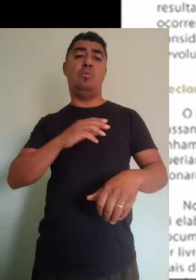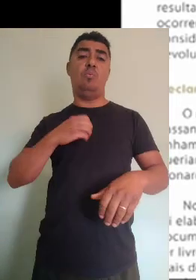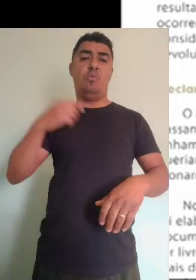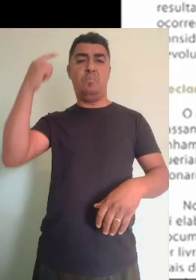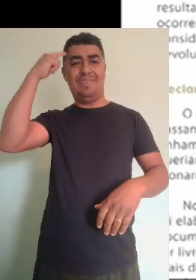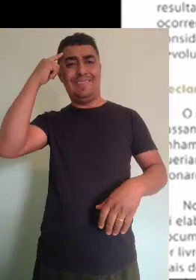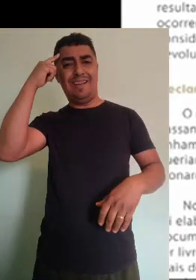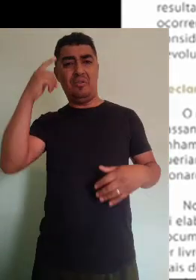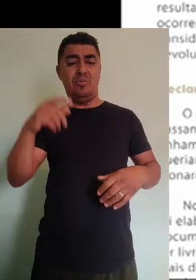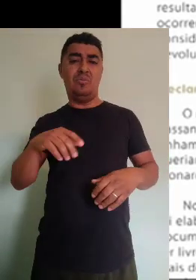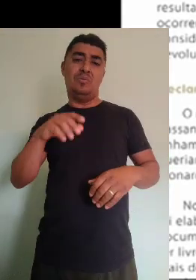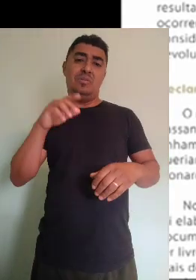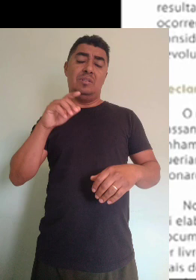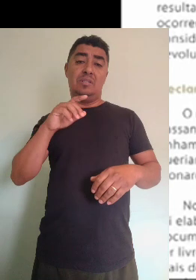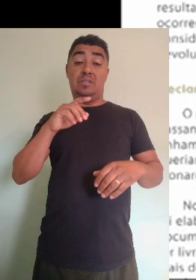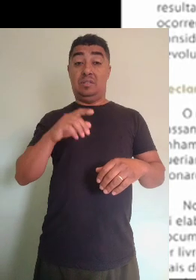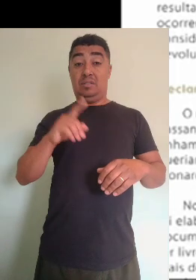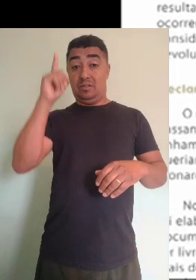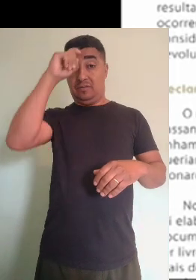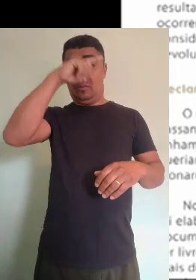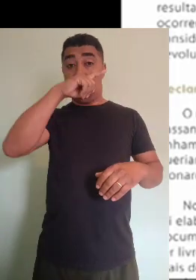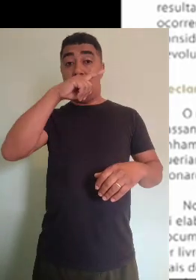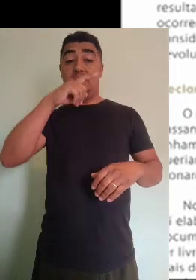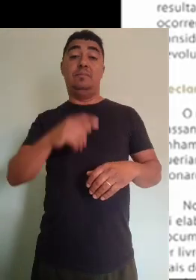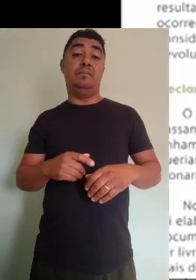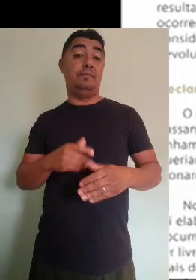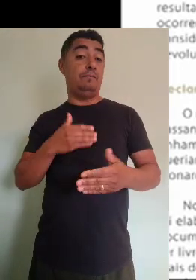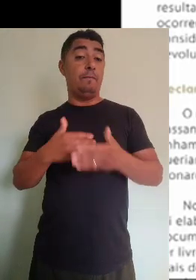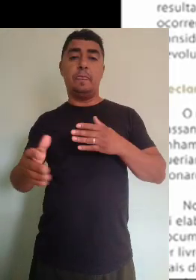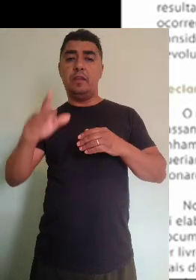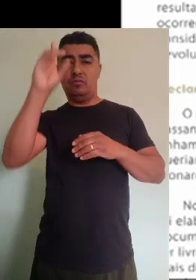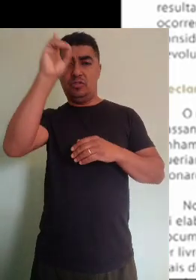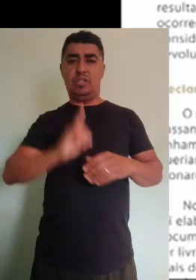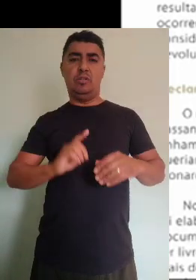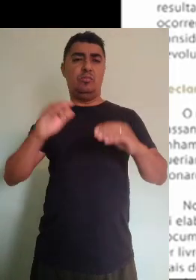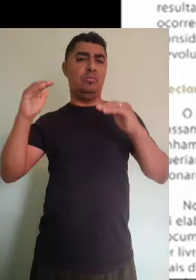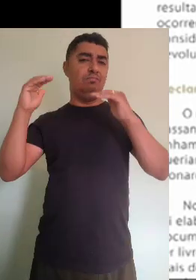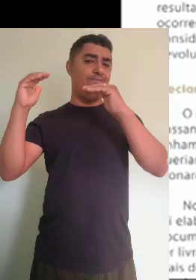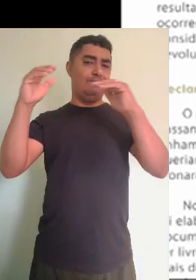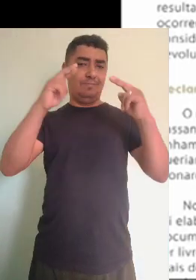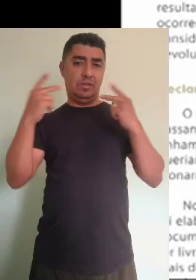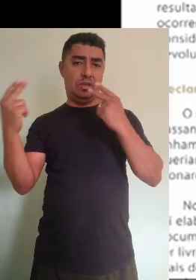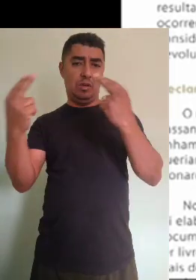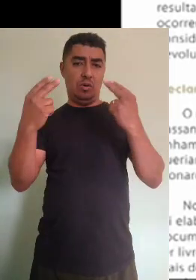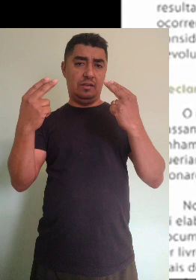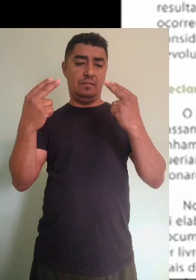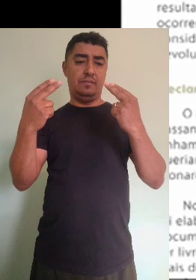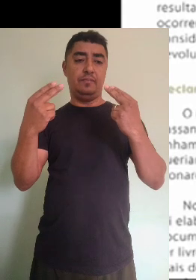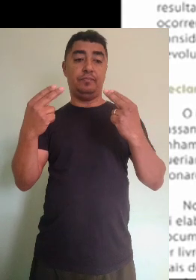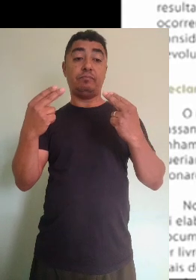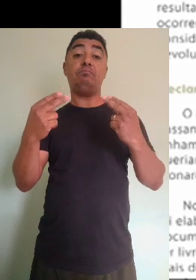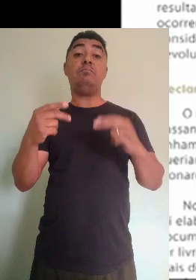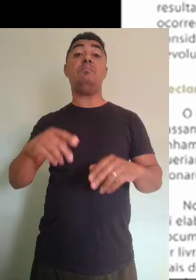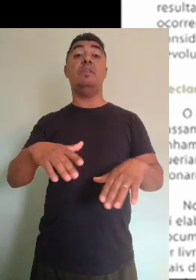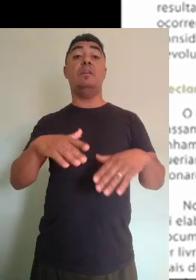alguma dificuldade física ou mental. Essa consciência e esse conceito sobre direitos são fatos recentes,